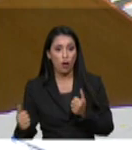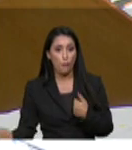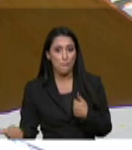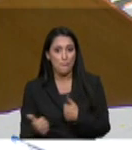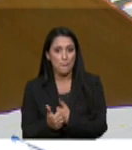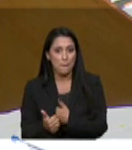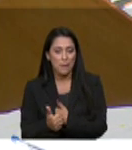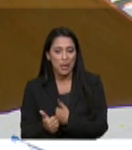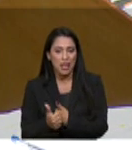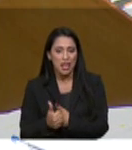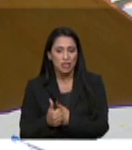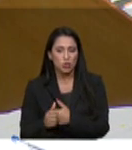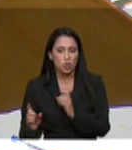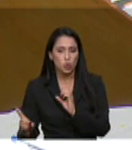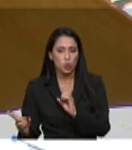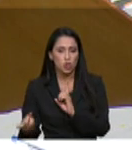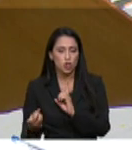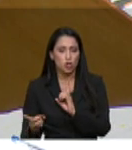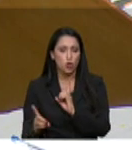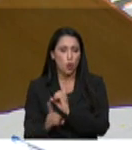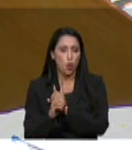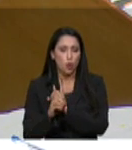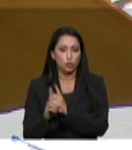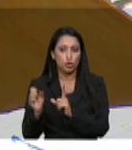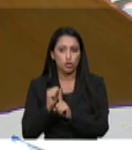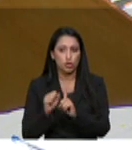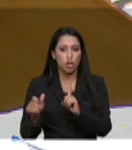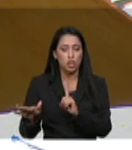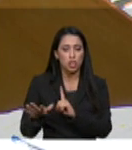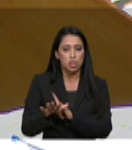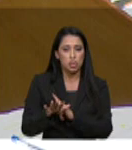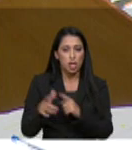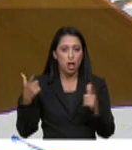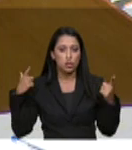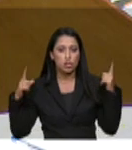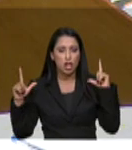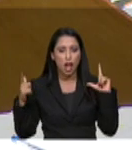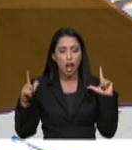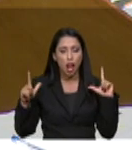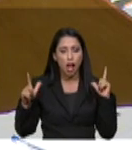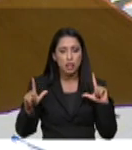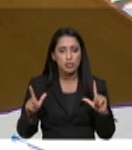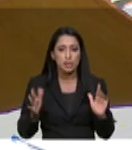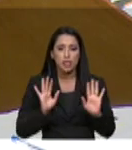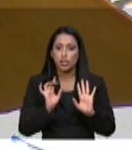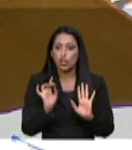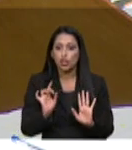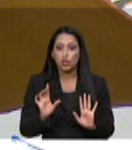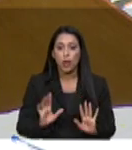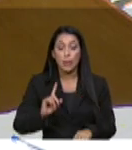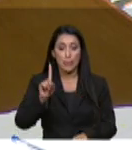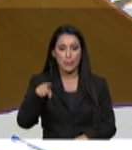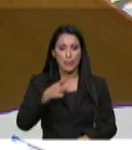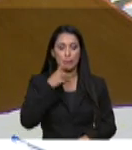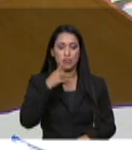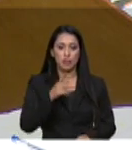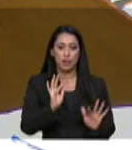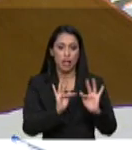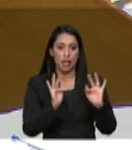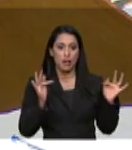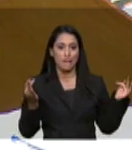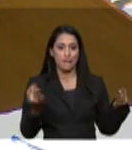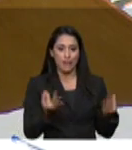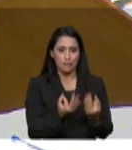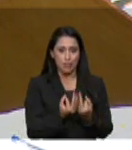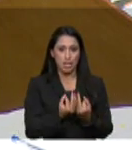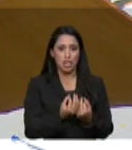deles quando estão em algum tipo de encontro social em momentos de entretenimento e lazer logo após Cometa da sua família